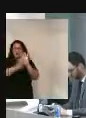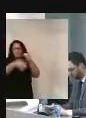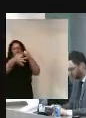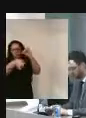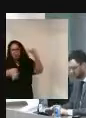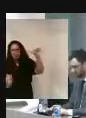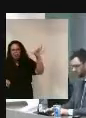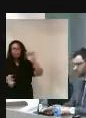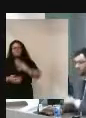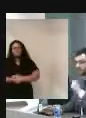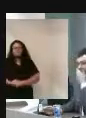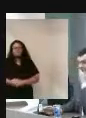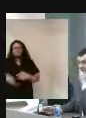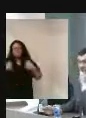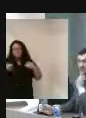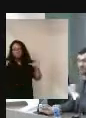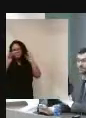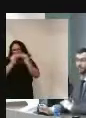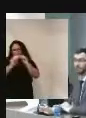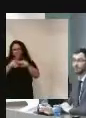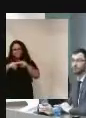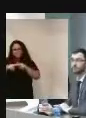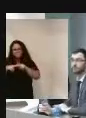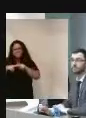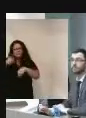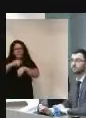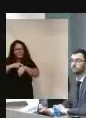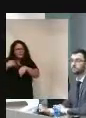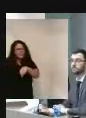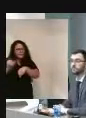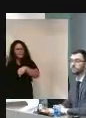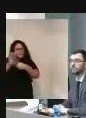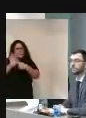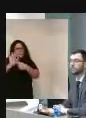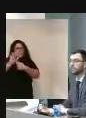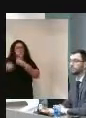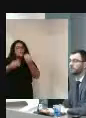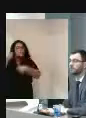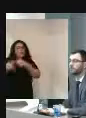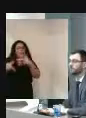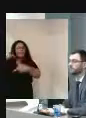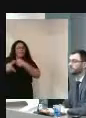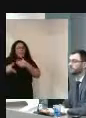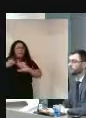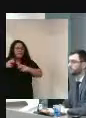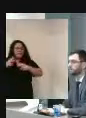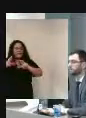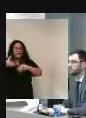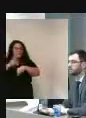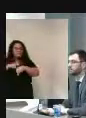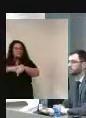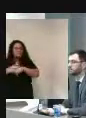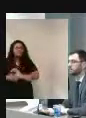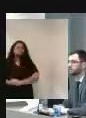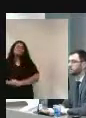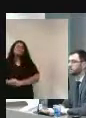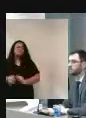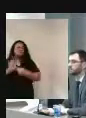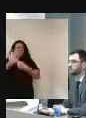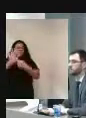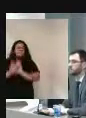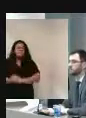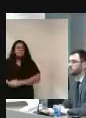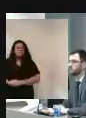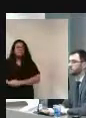vai consumir o tempo importante que eu vou falar sobre o nosso trabalho de reciclagem de vidro, que é, né,